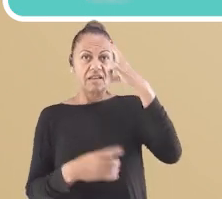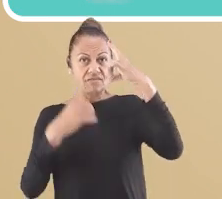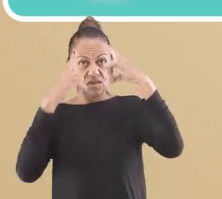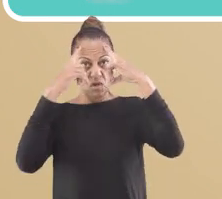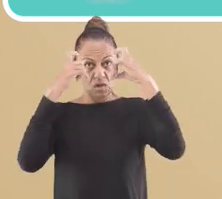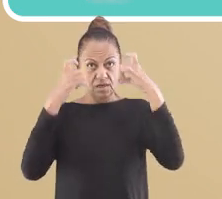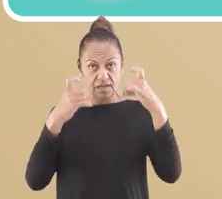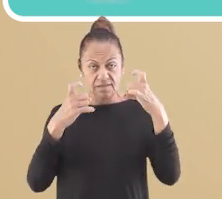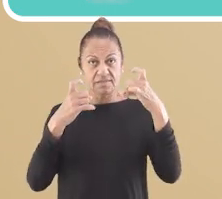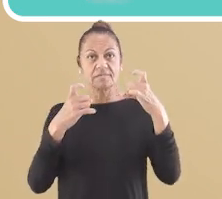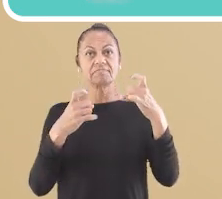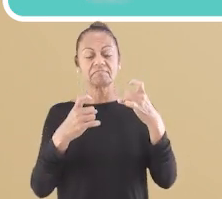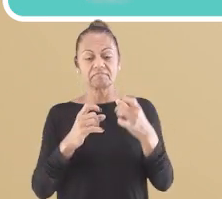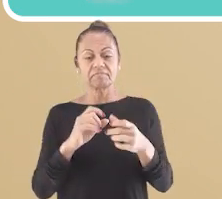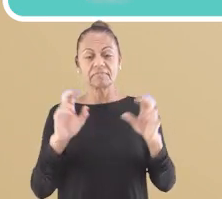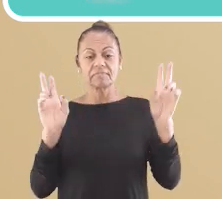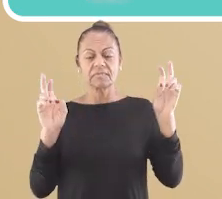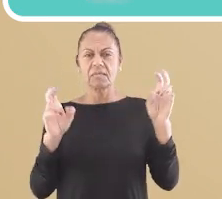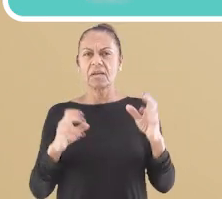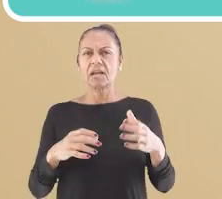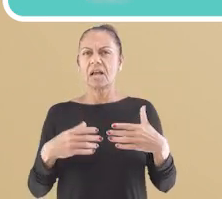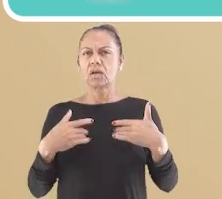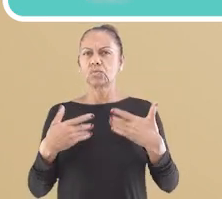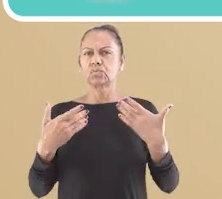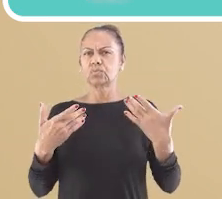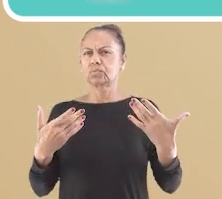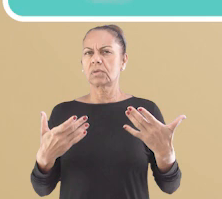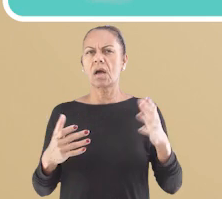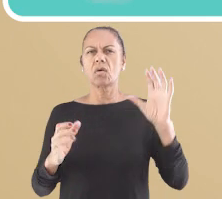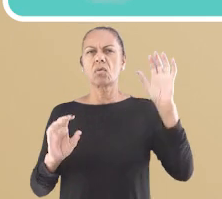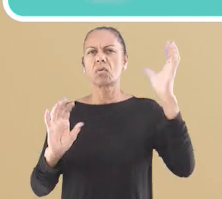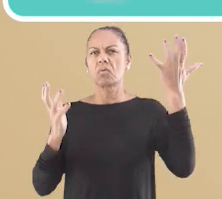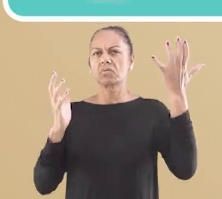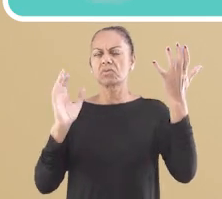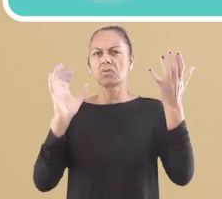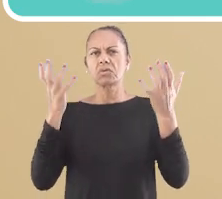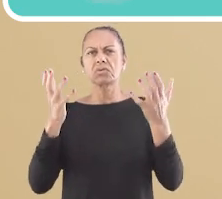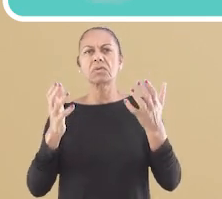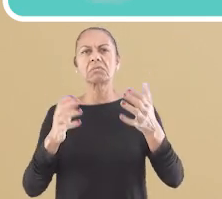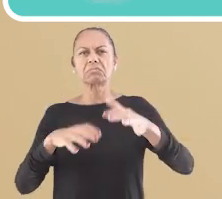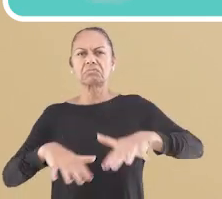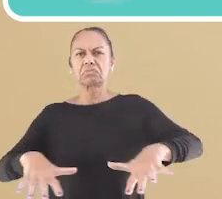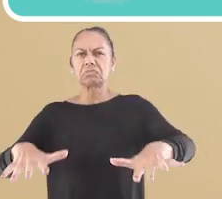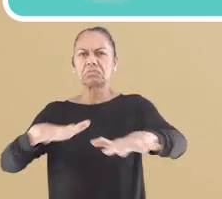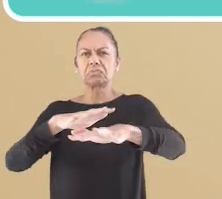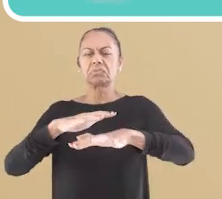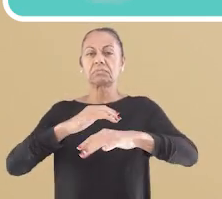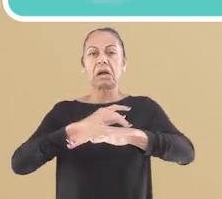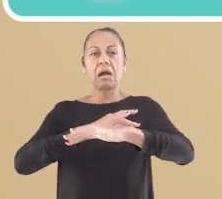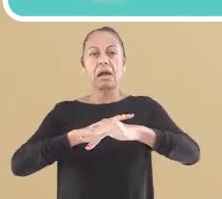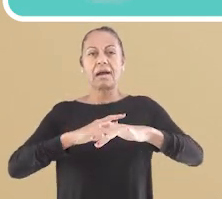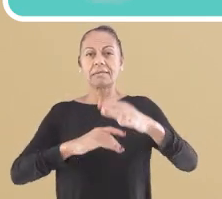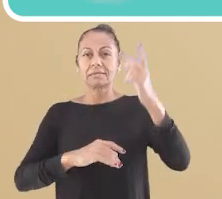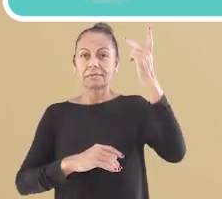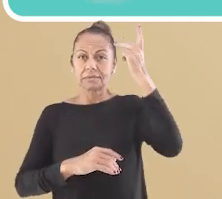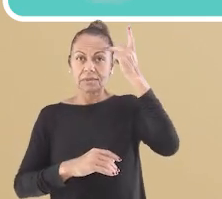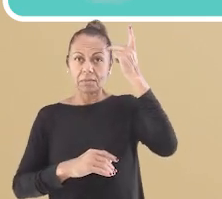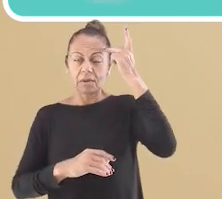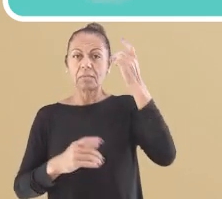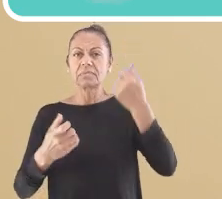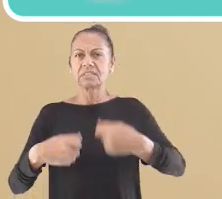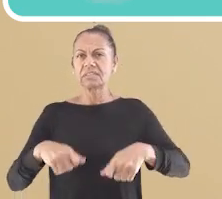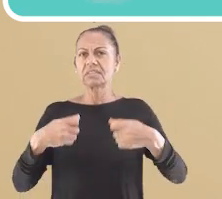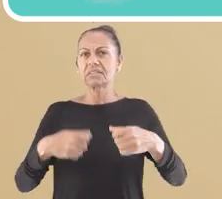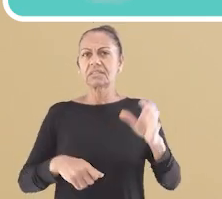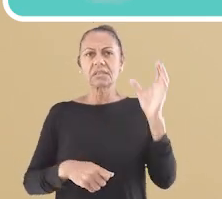Época. Violência, 327, 2004. São realmente muito assustadores os acontecimentos nas ruas do